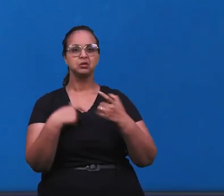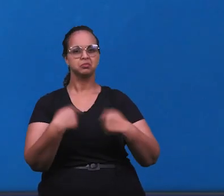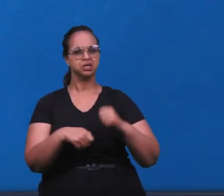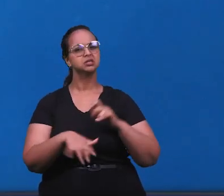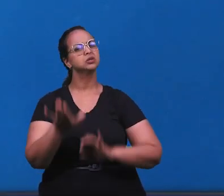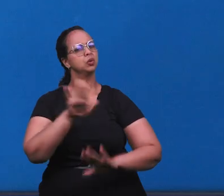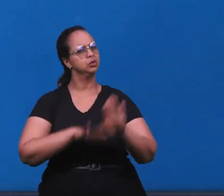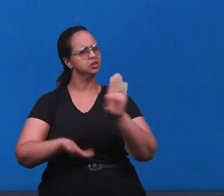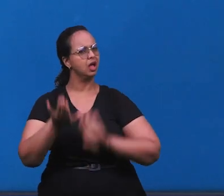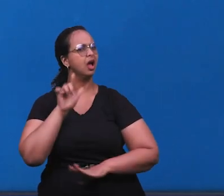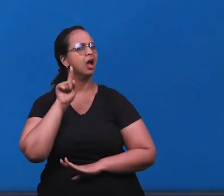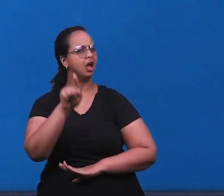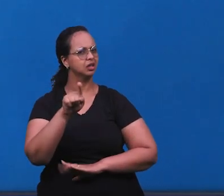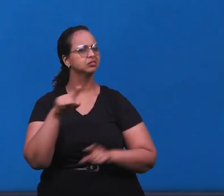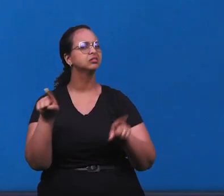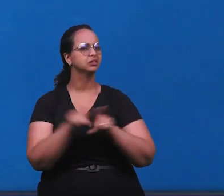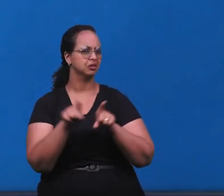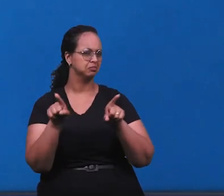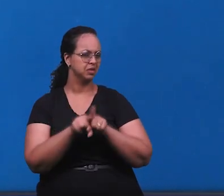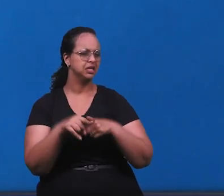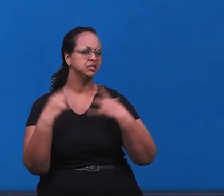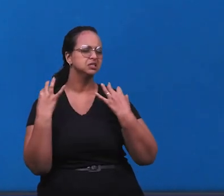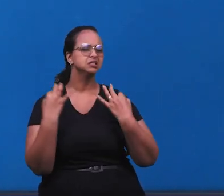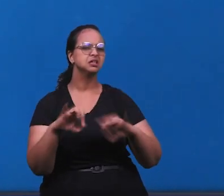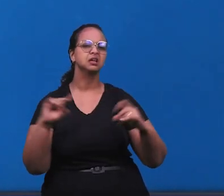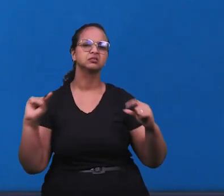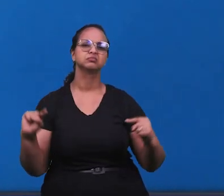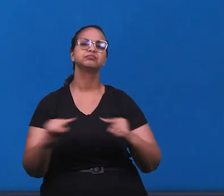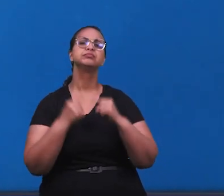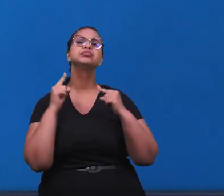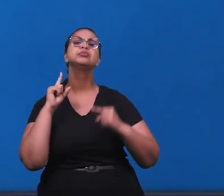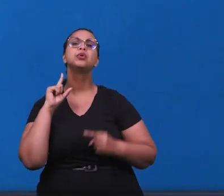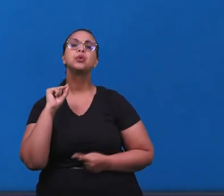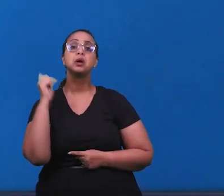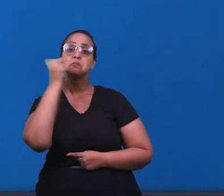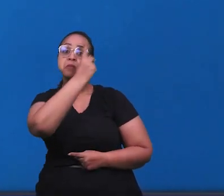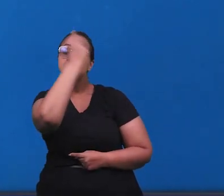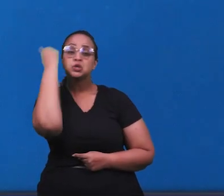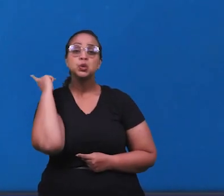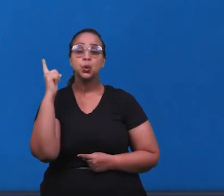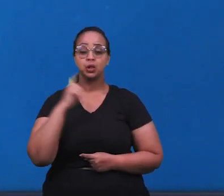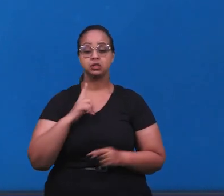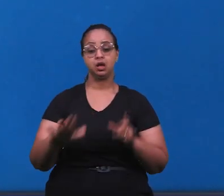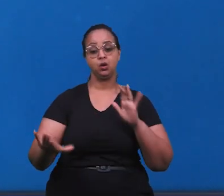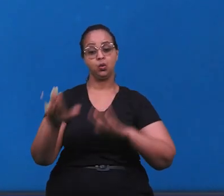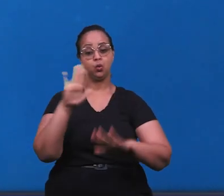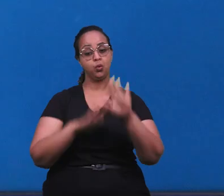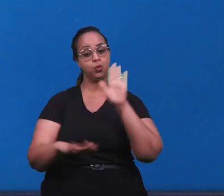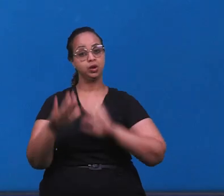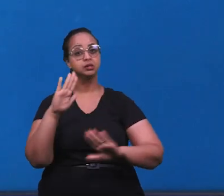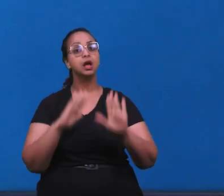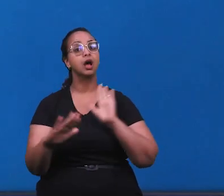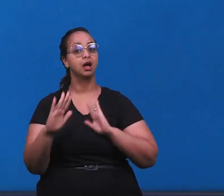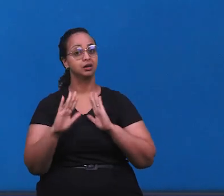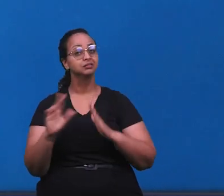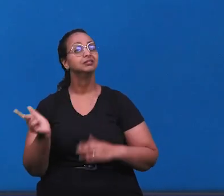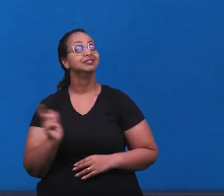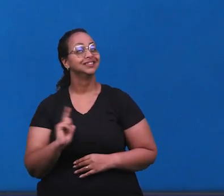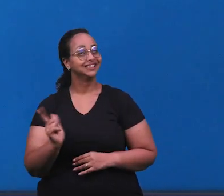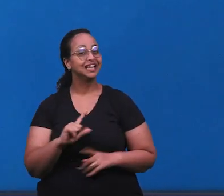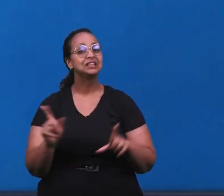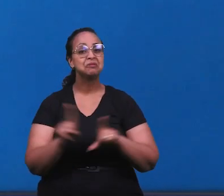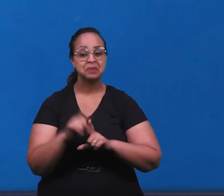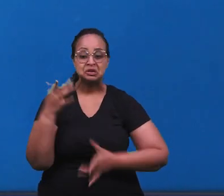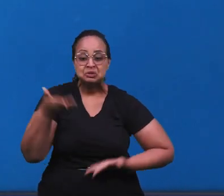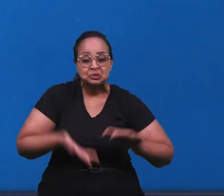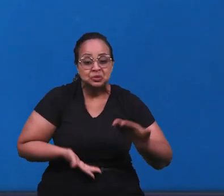ser vigilante e confirmar aqueles que, essa característica de ser vigilante e confirmar os